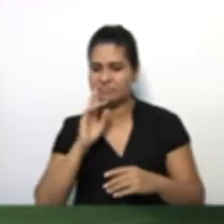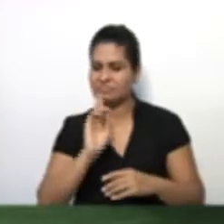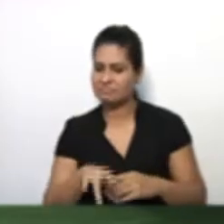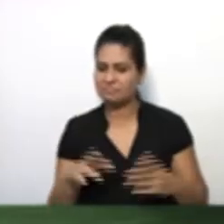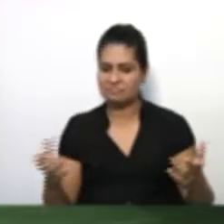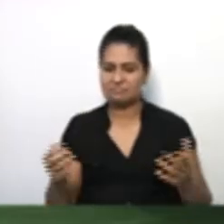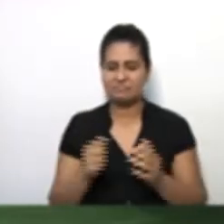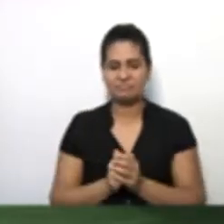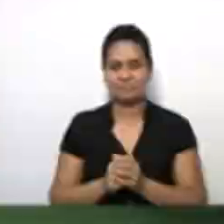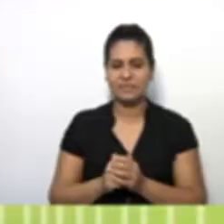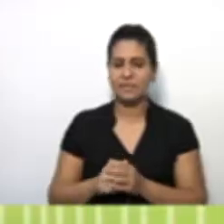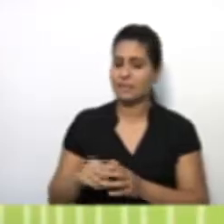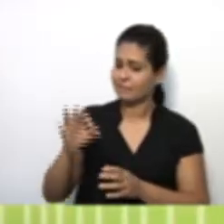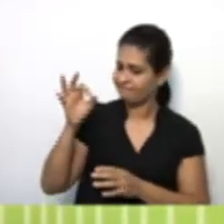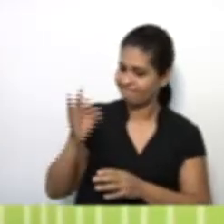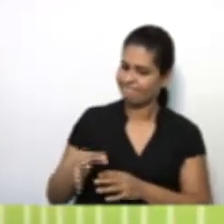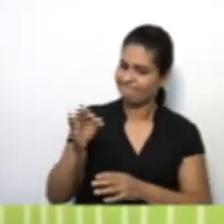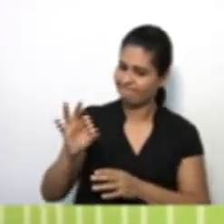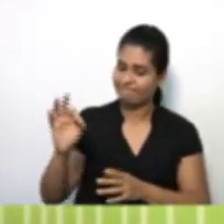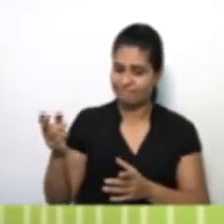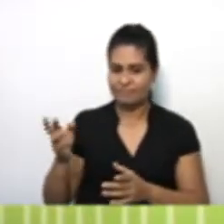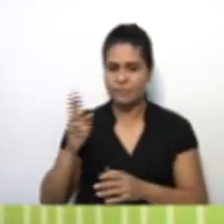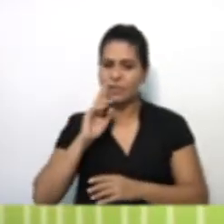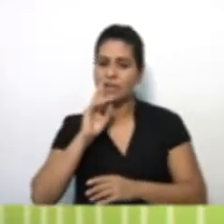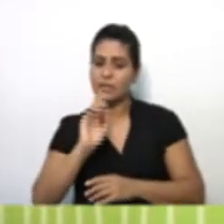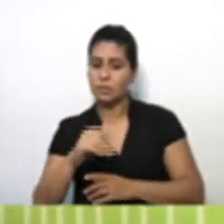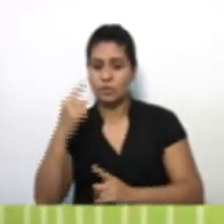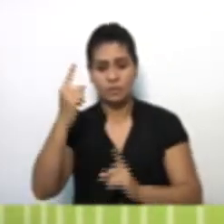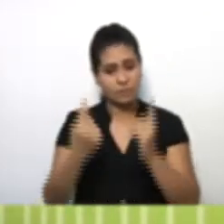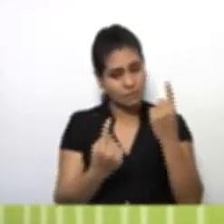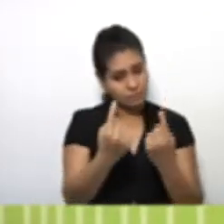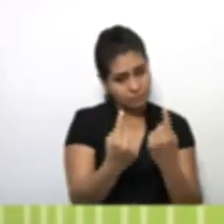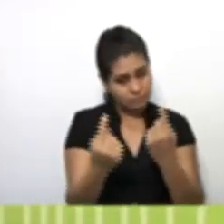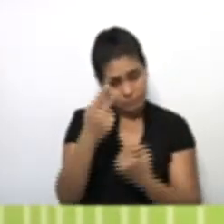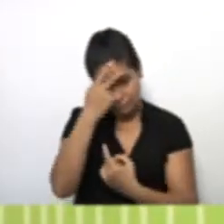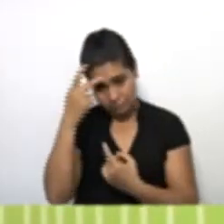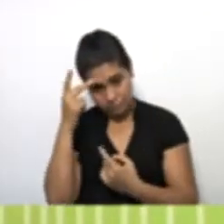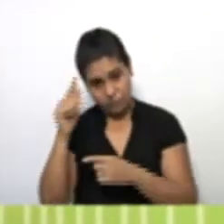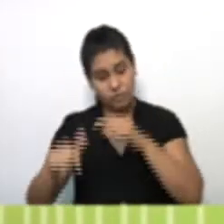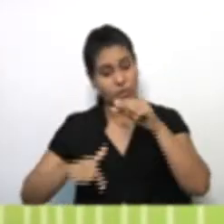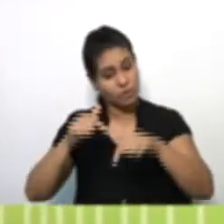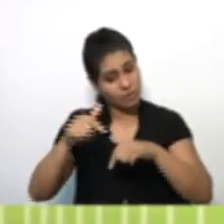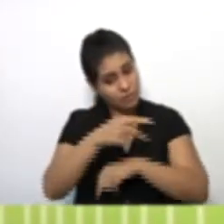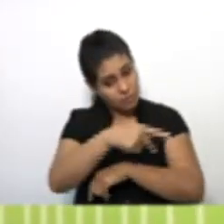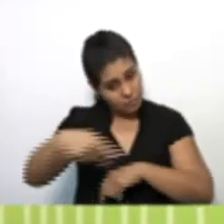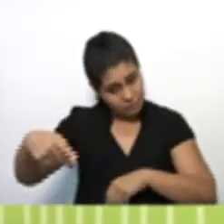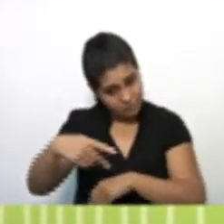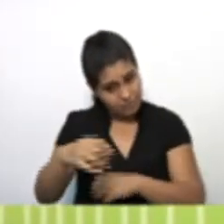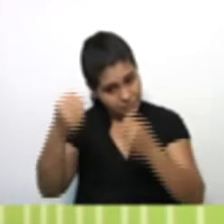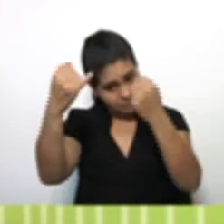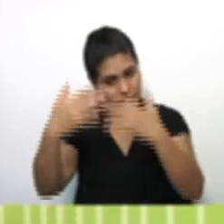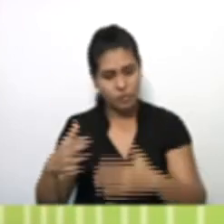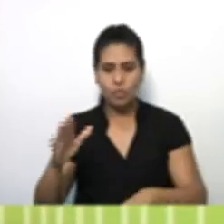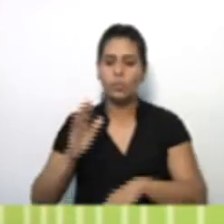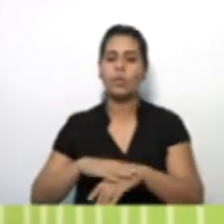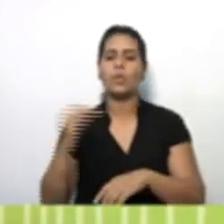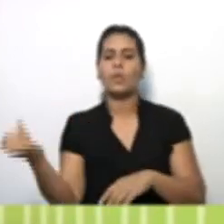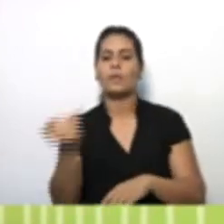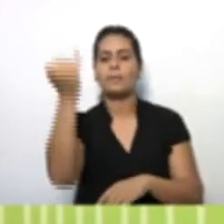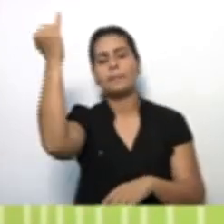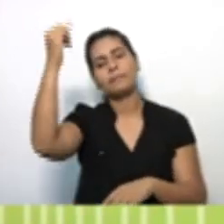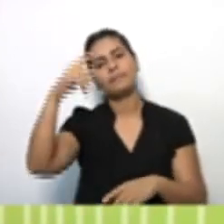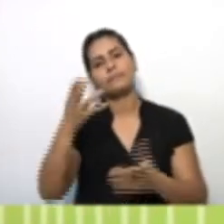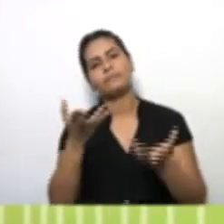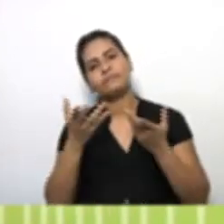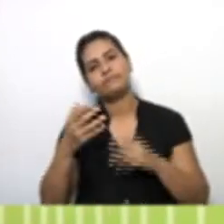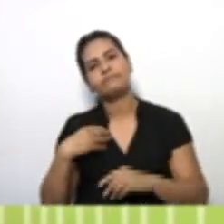com certeza, né, professor? A resposta, ela foi individual, mas veja bem, ó, o professor trabalhou muito bem a situação. Você, qual a importância de você planejar?